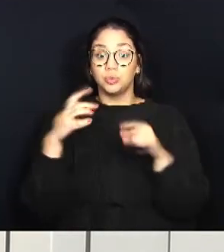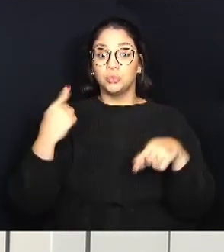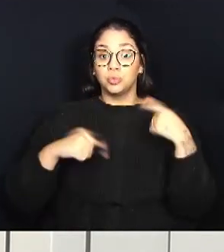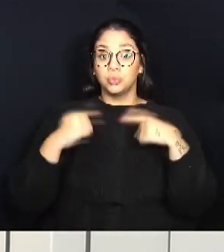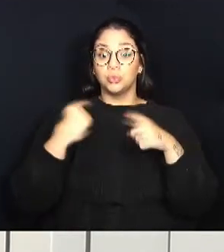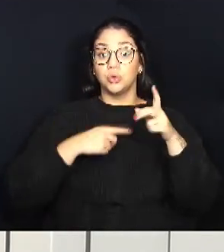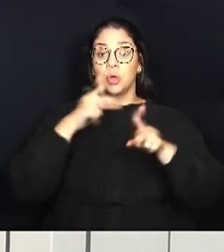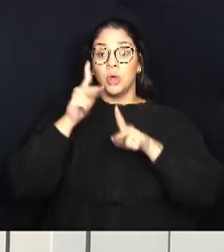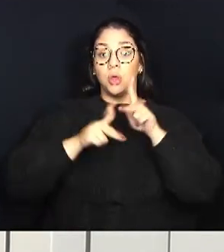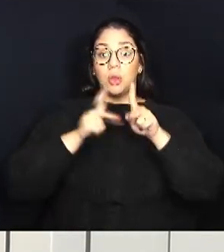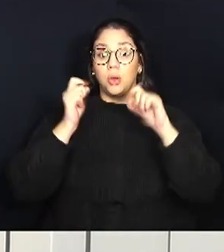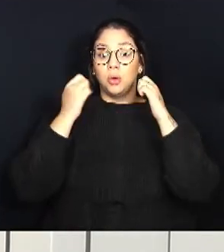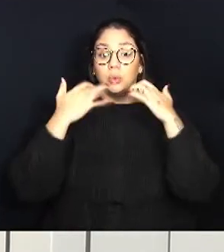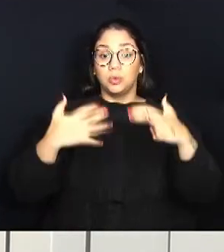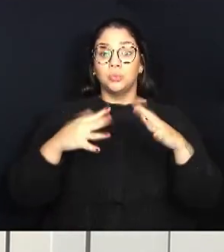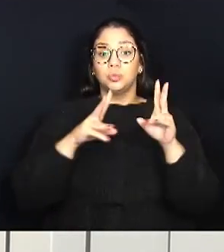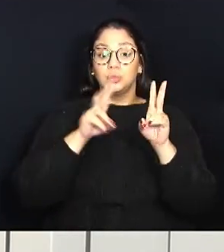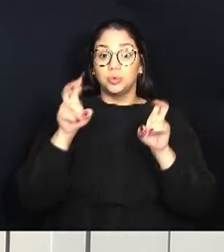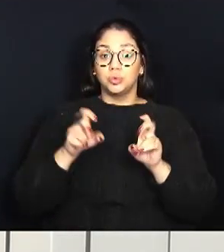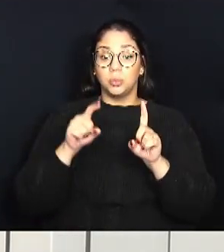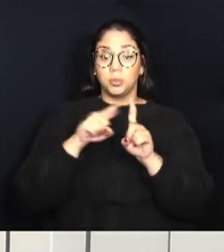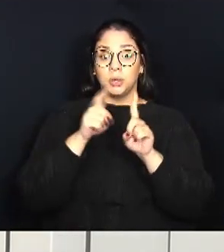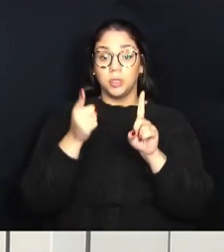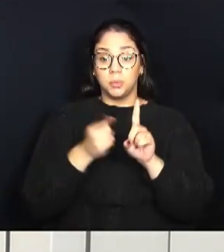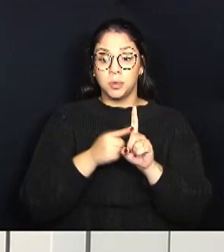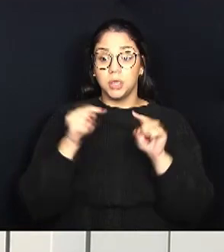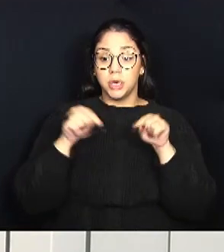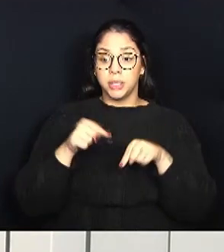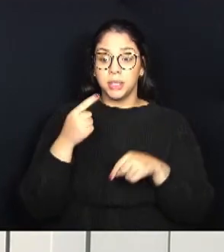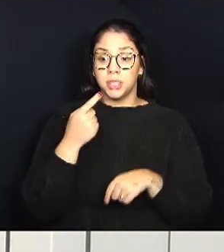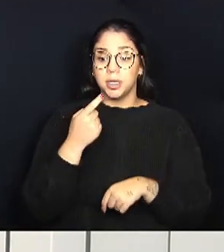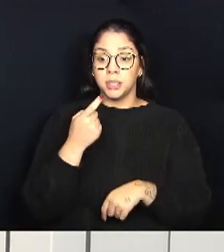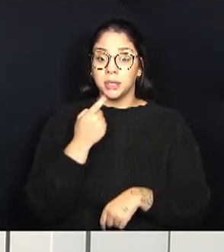público sobre a questão obstétrica na cidade.